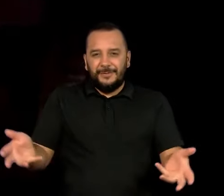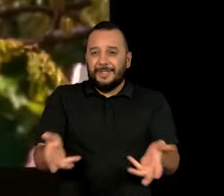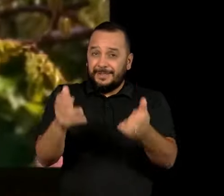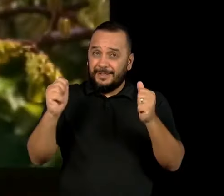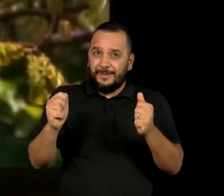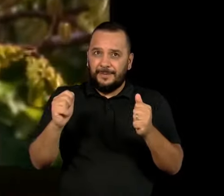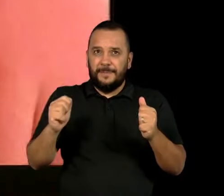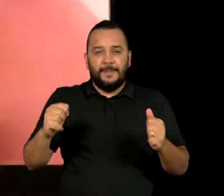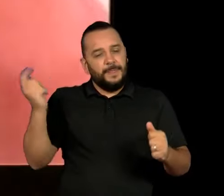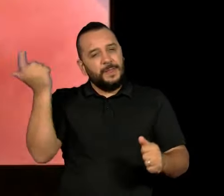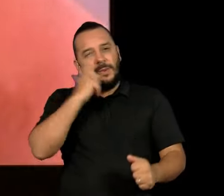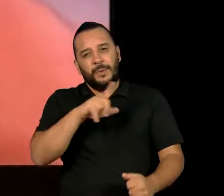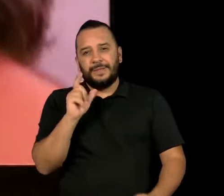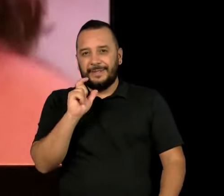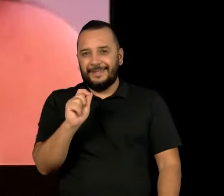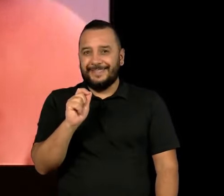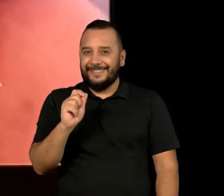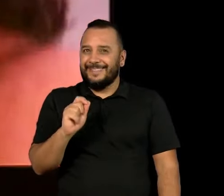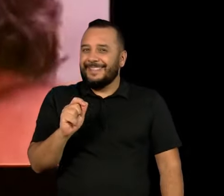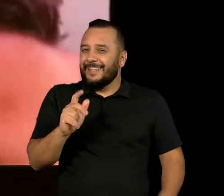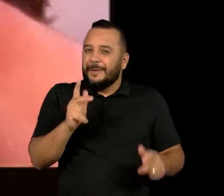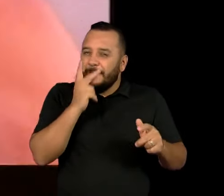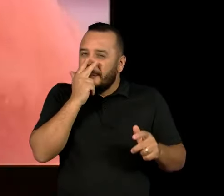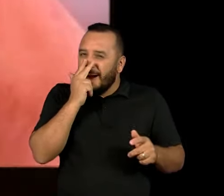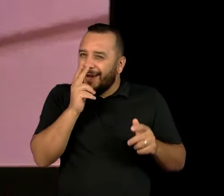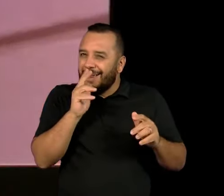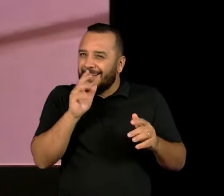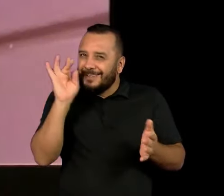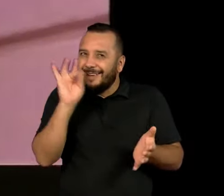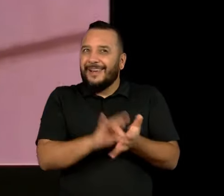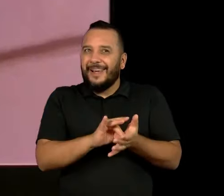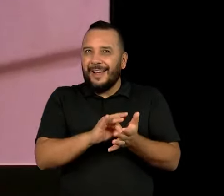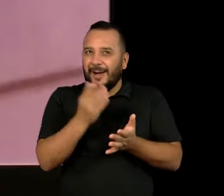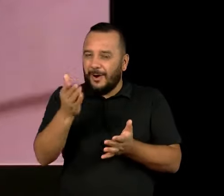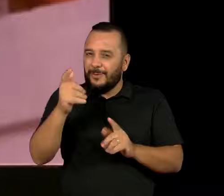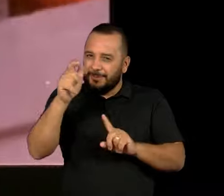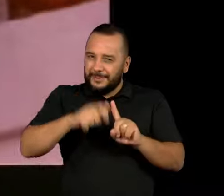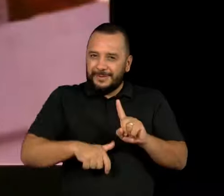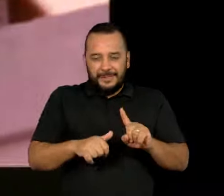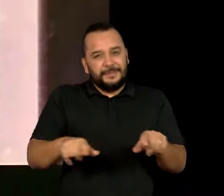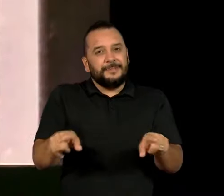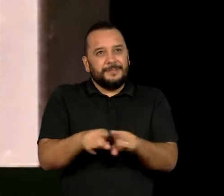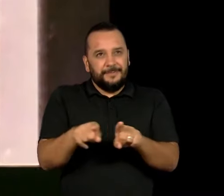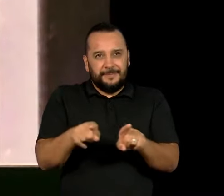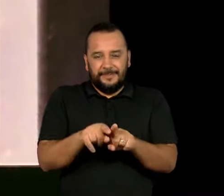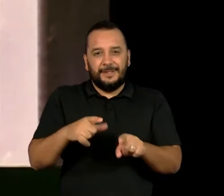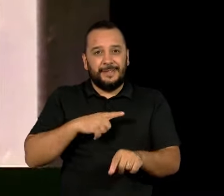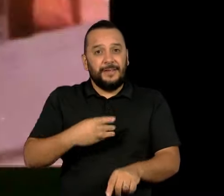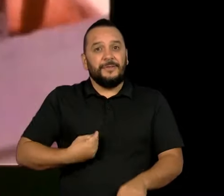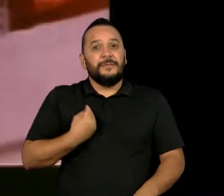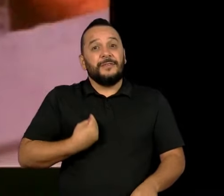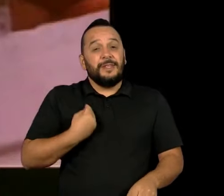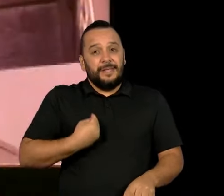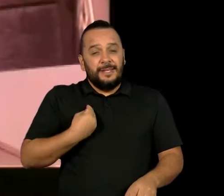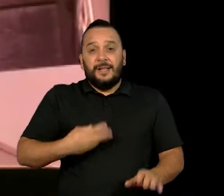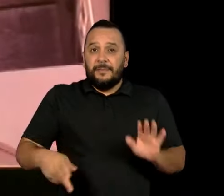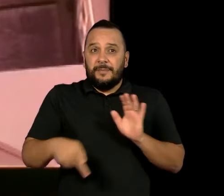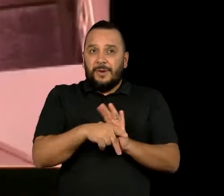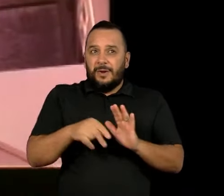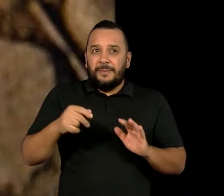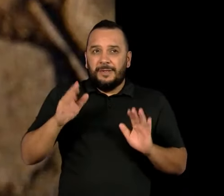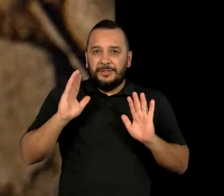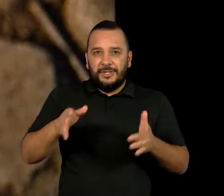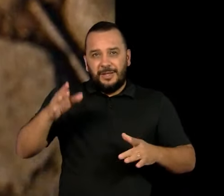a ponto de se tornarem quase reais aos nossos olhos e que ganham vida própria na interpretação